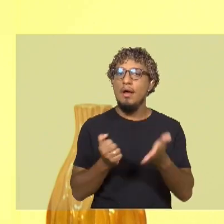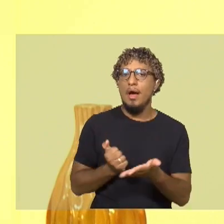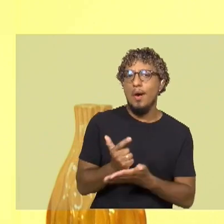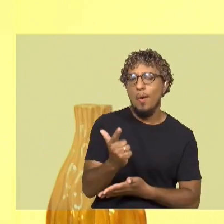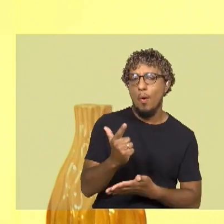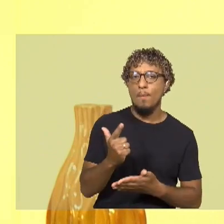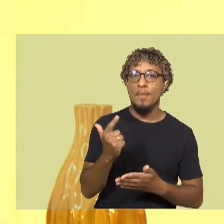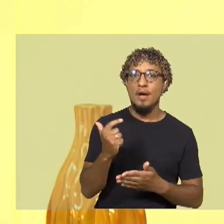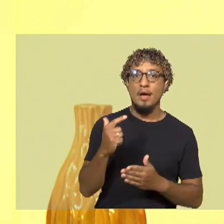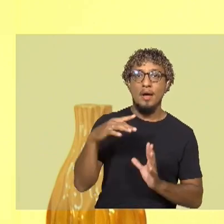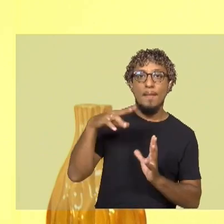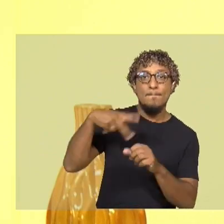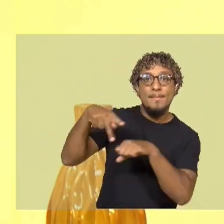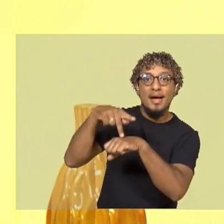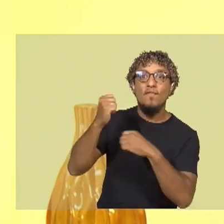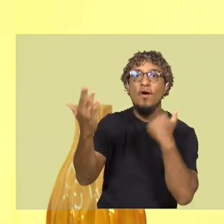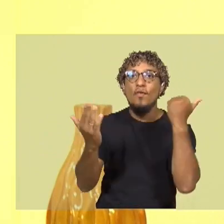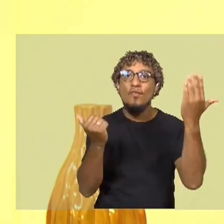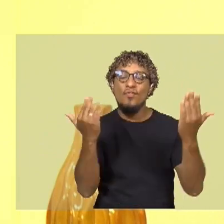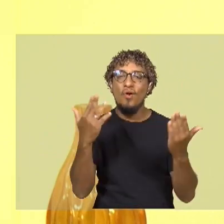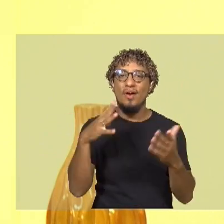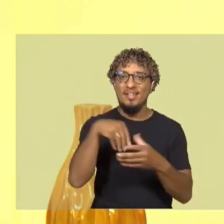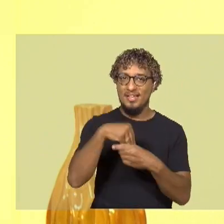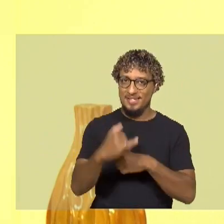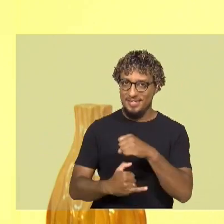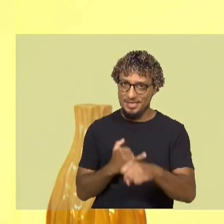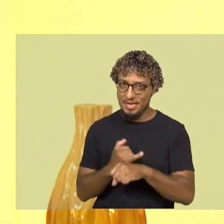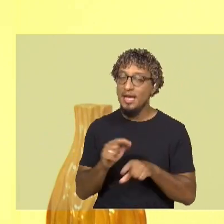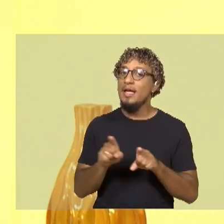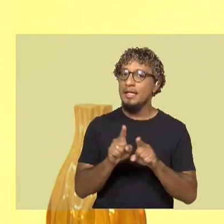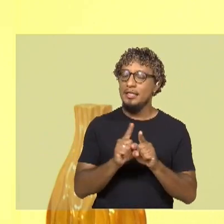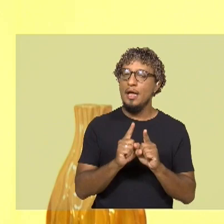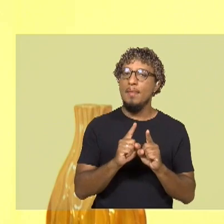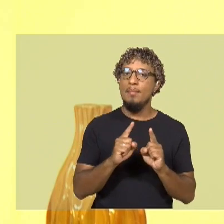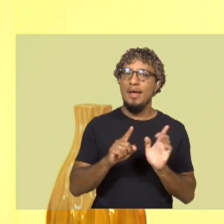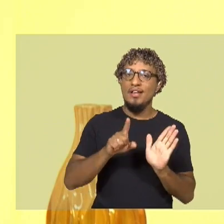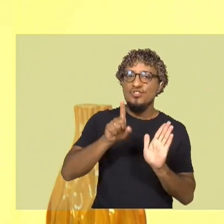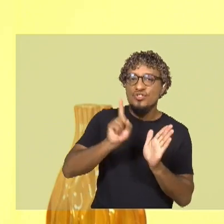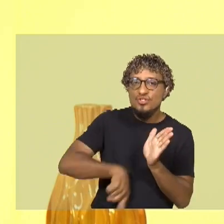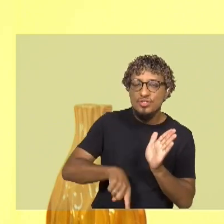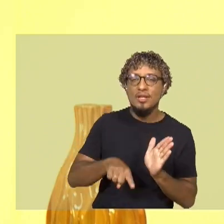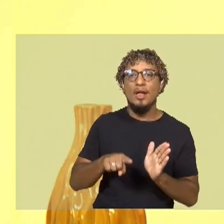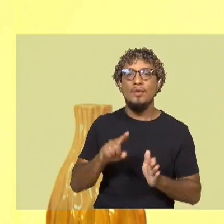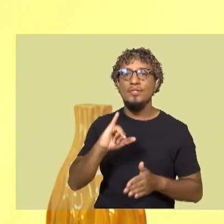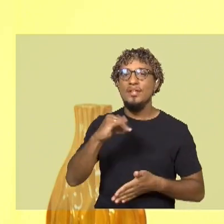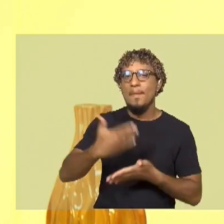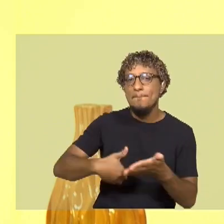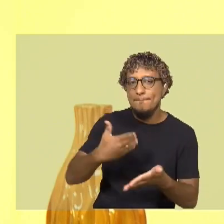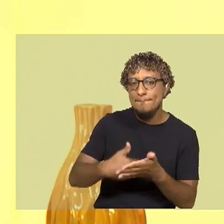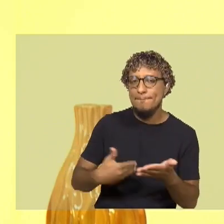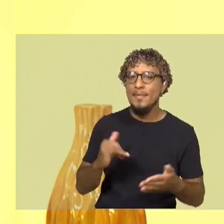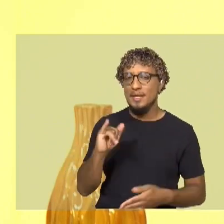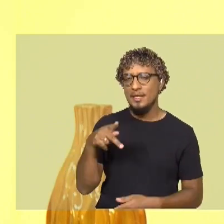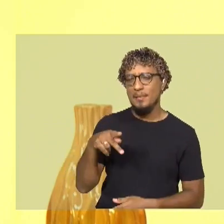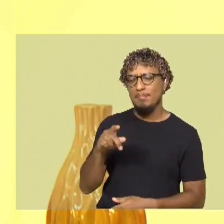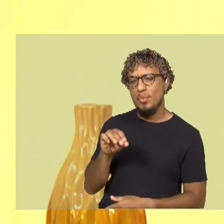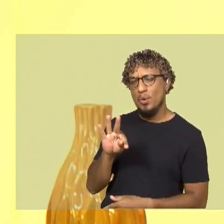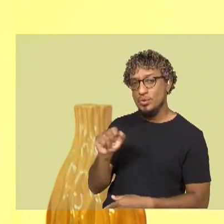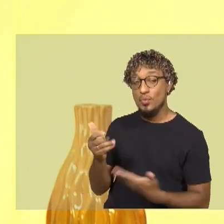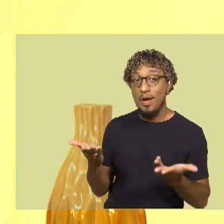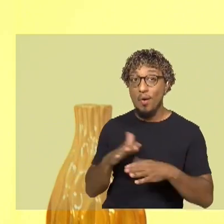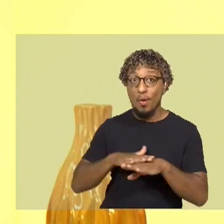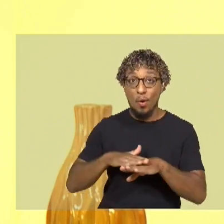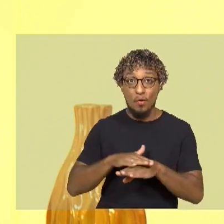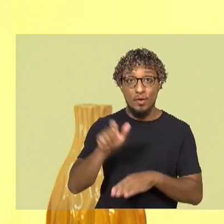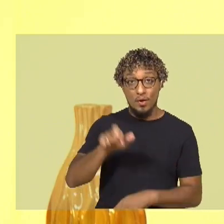pela internet e também traz aí isenção de impostos. Sobre esse assunto, a gente conversa agora com o professor do Departamento